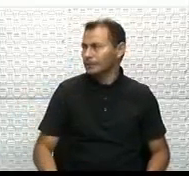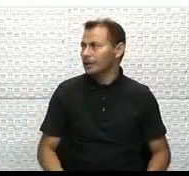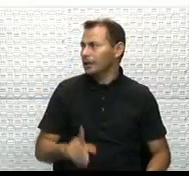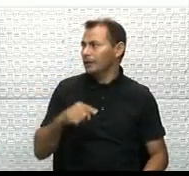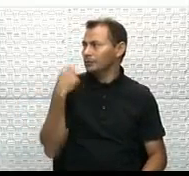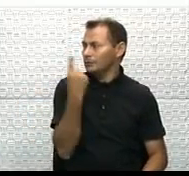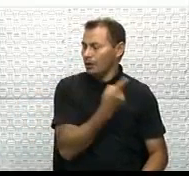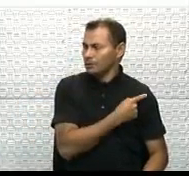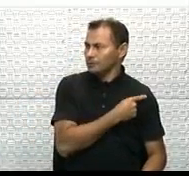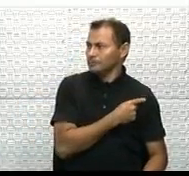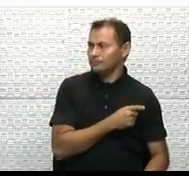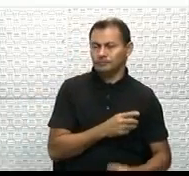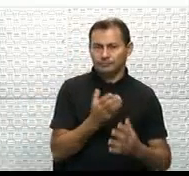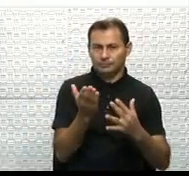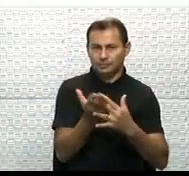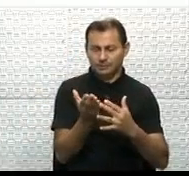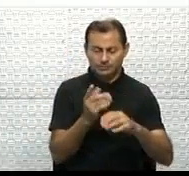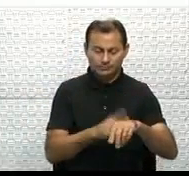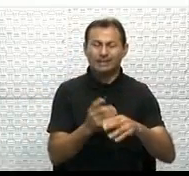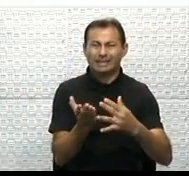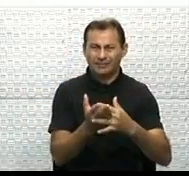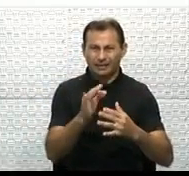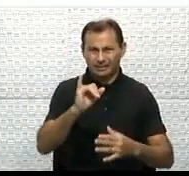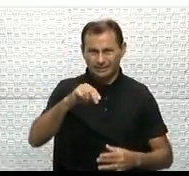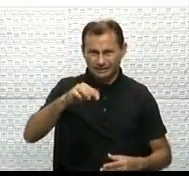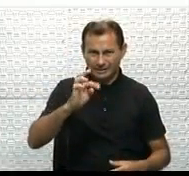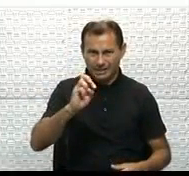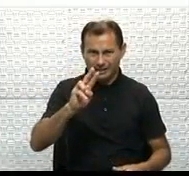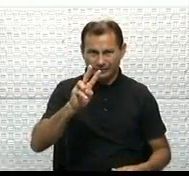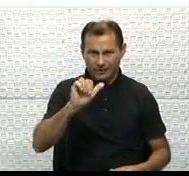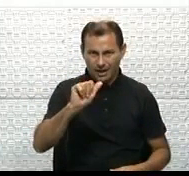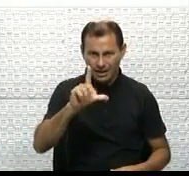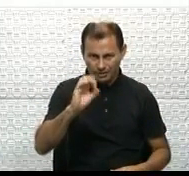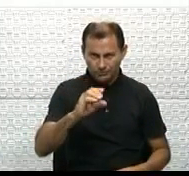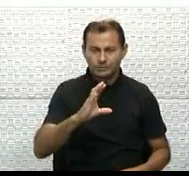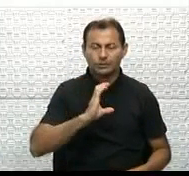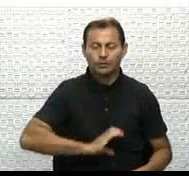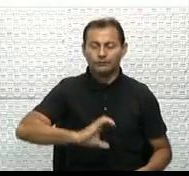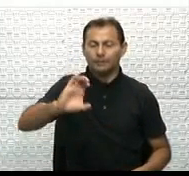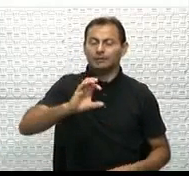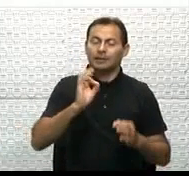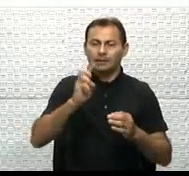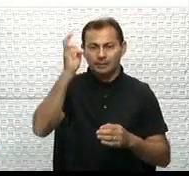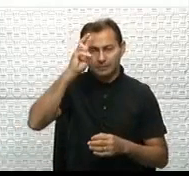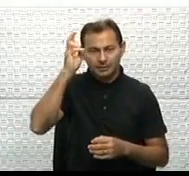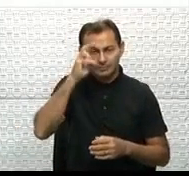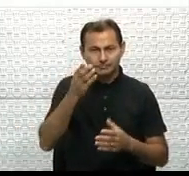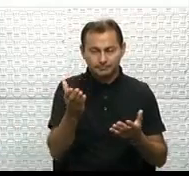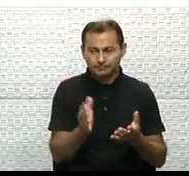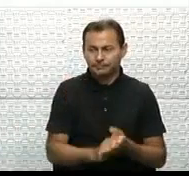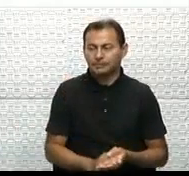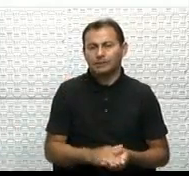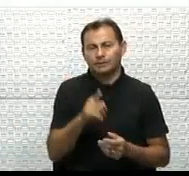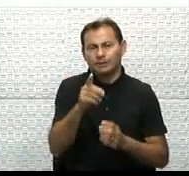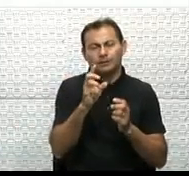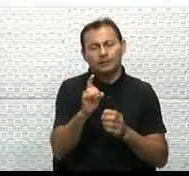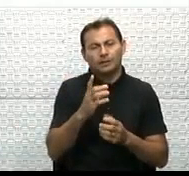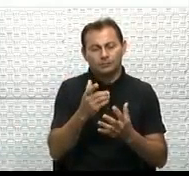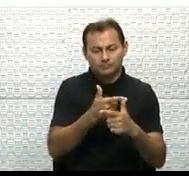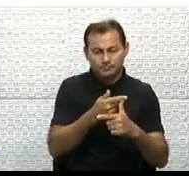então é o nosso intervalo de confiança. Lembrando que aqui para o intervalo de confiança, você vai